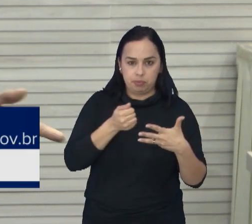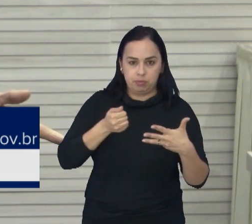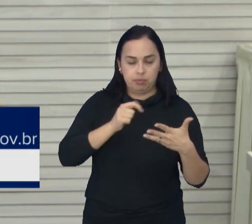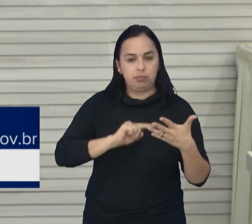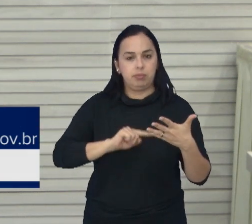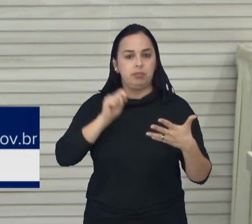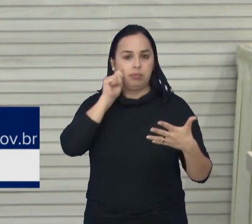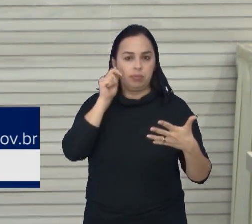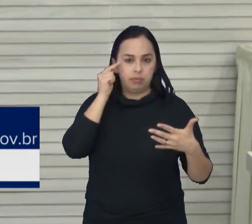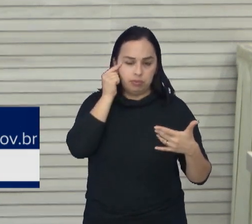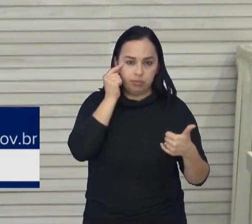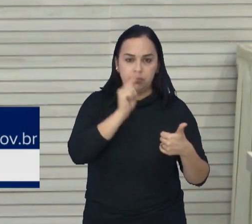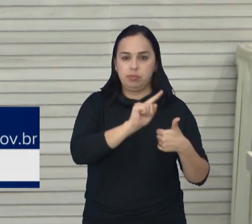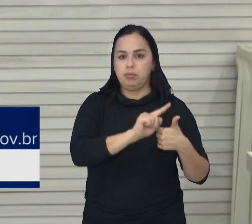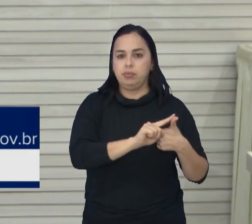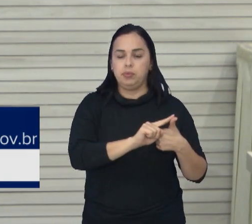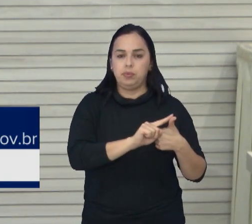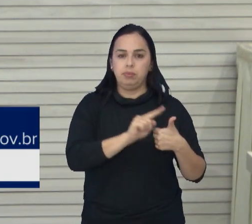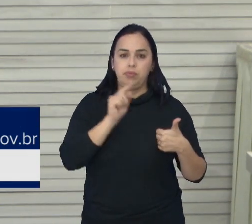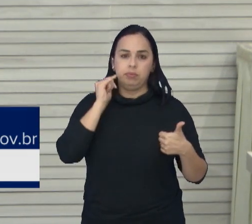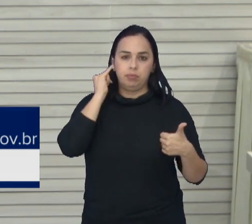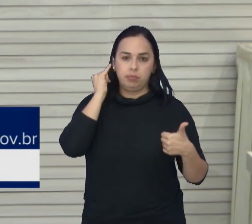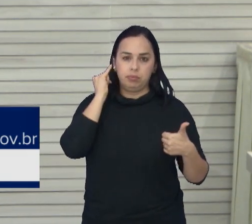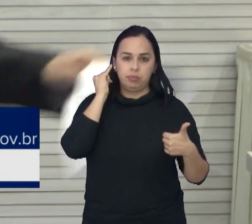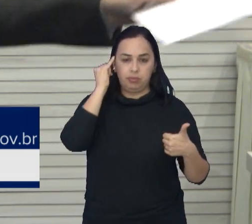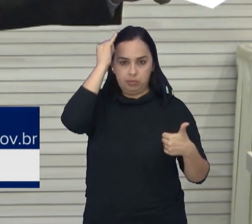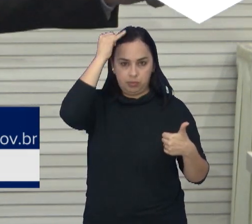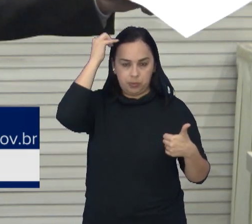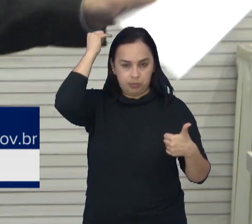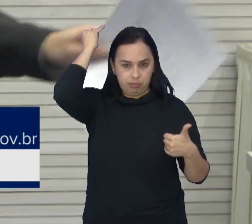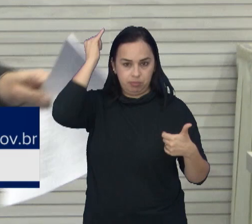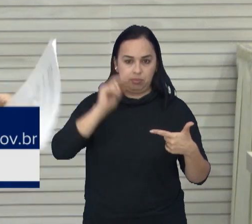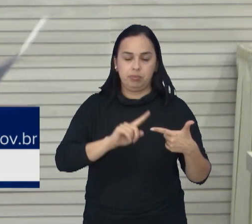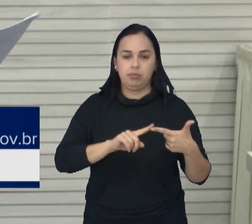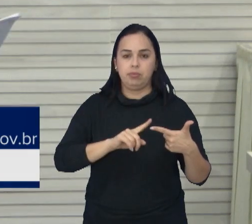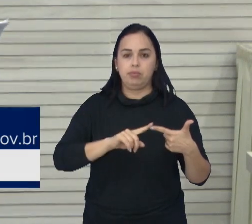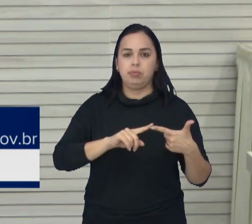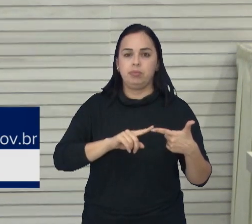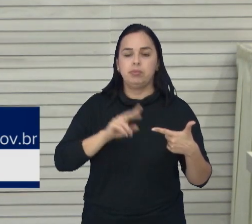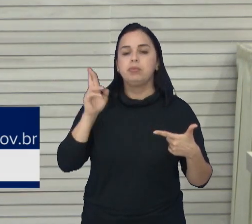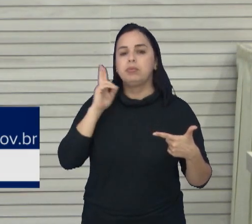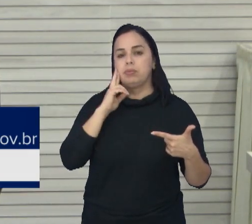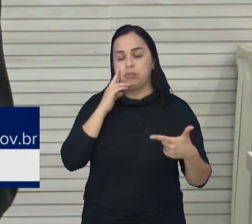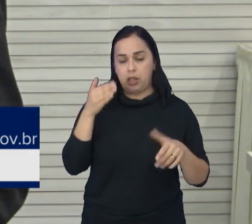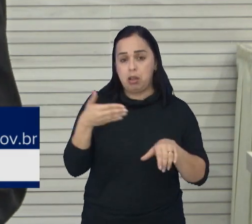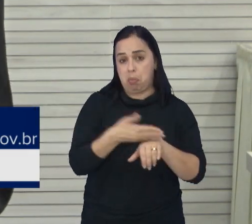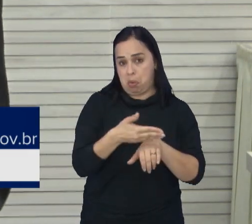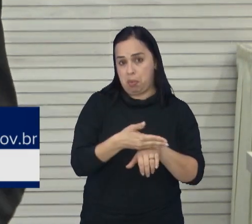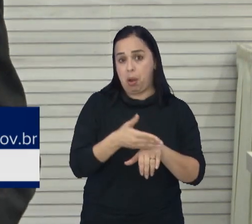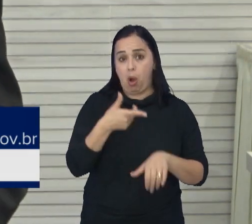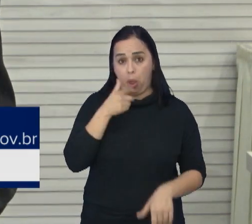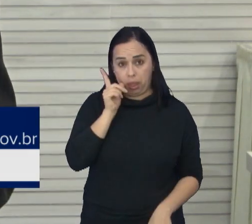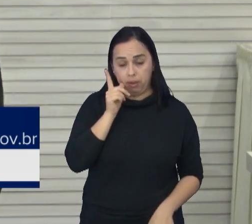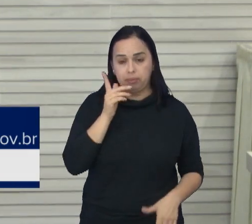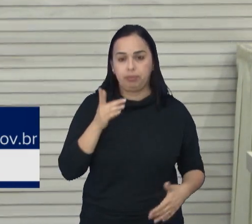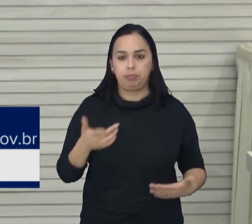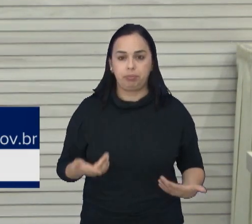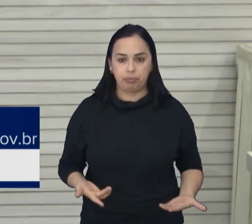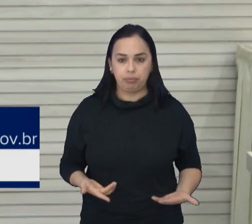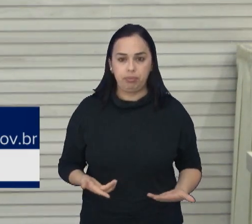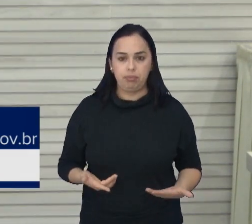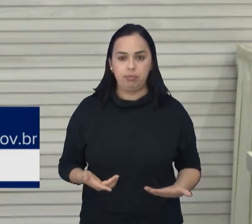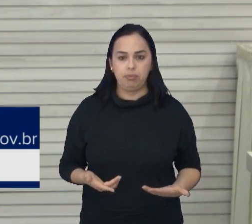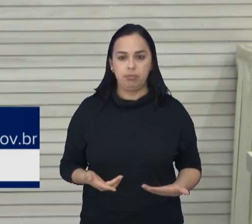vereadora Amélia Naomi, vereador José Cláudio. E vereador Renato Santiago também esteve aqui. E como eu falei, o grande,